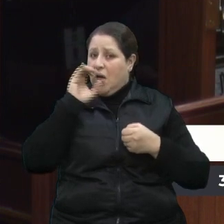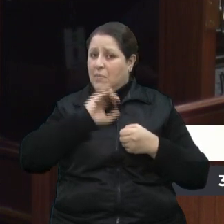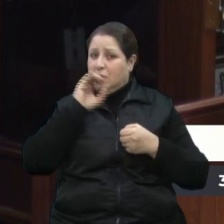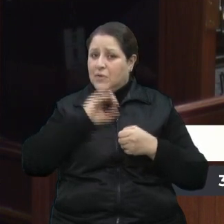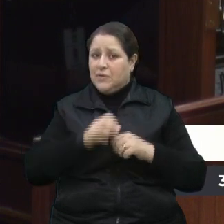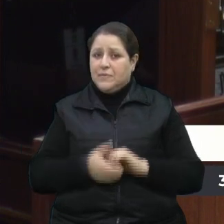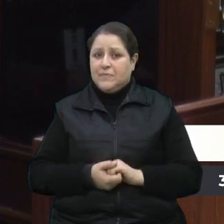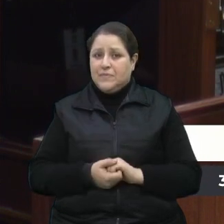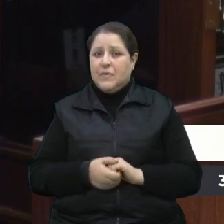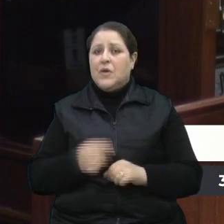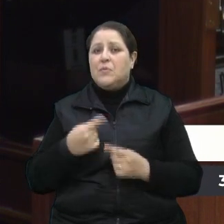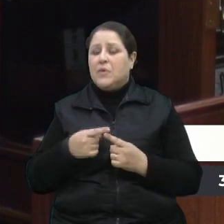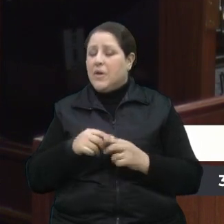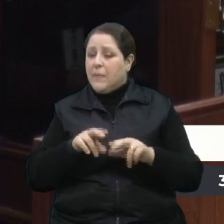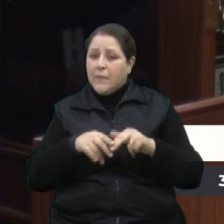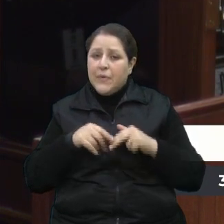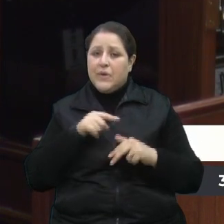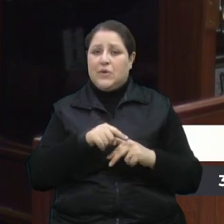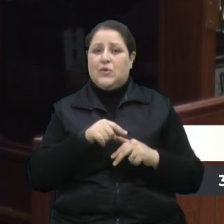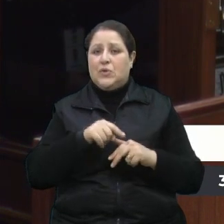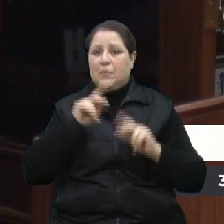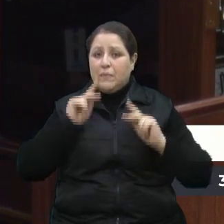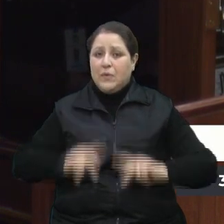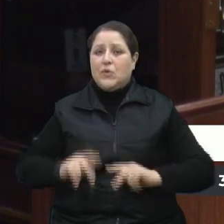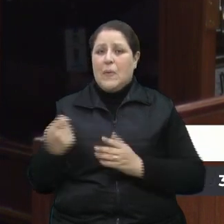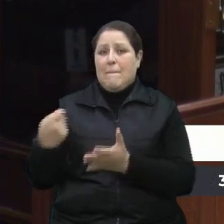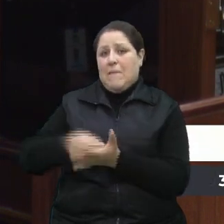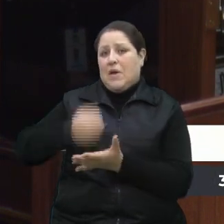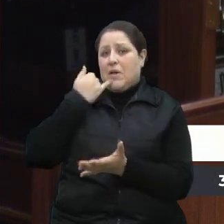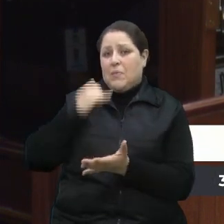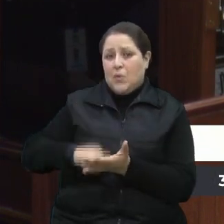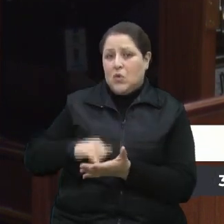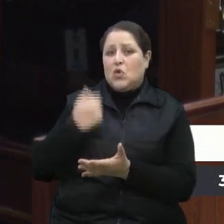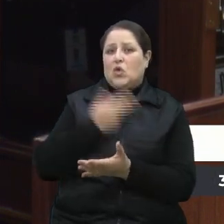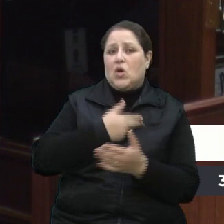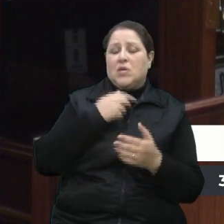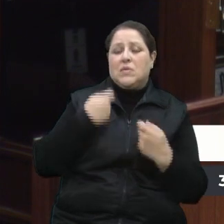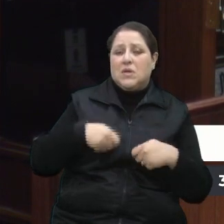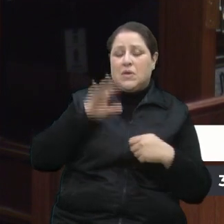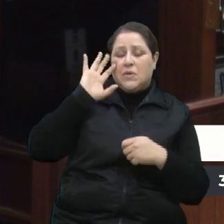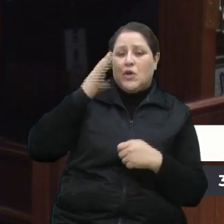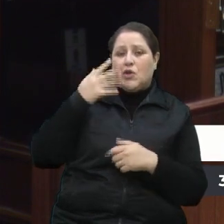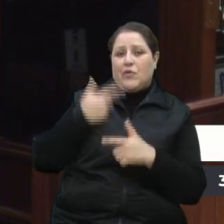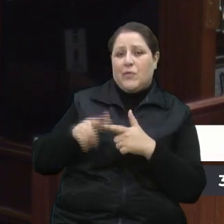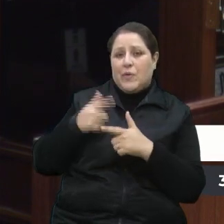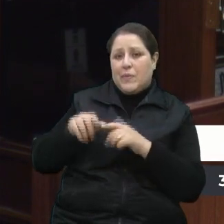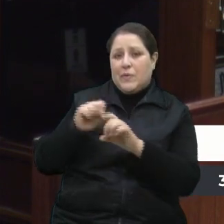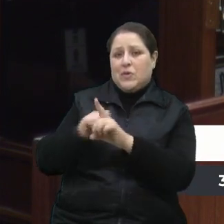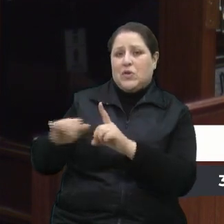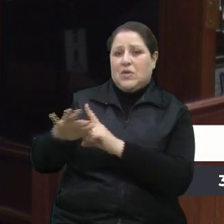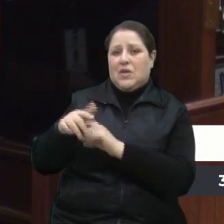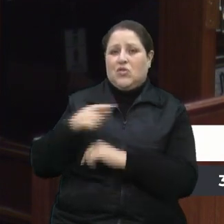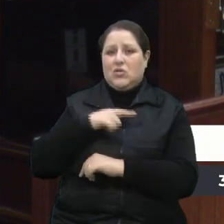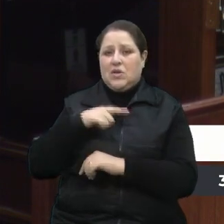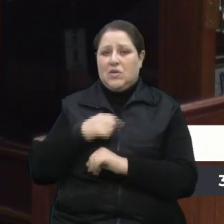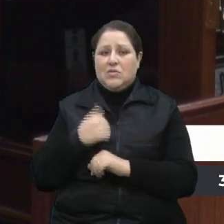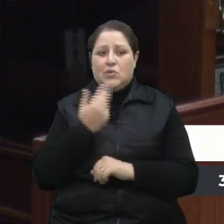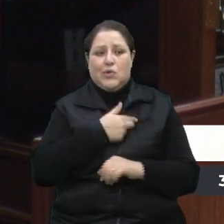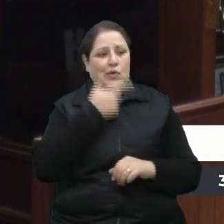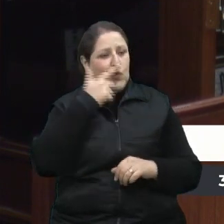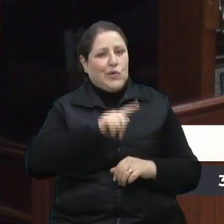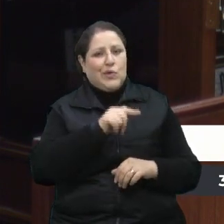porque é para isso que eles nos pagam para gente resolver os problemas que eles têm Mas a gente não consegue resolver